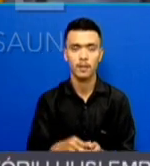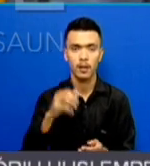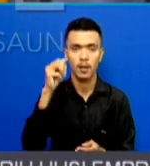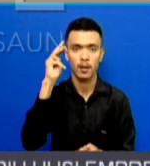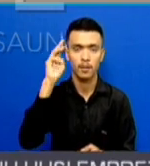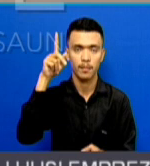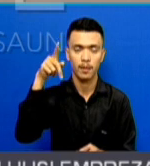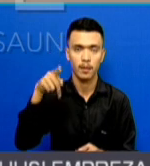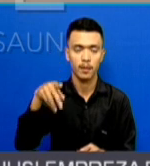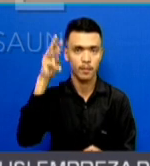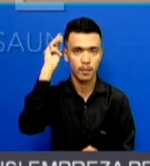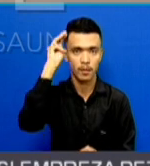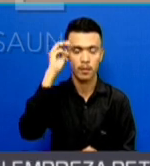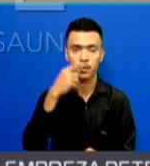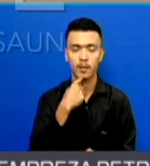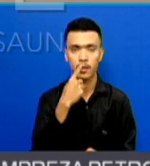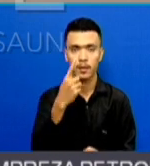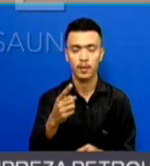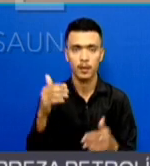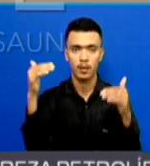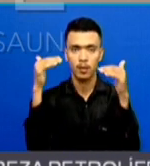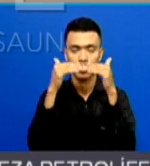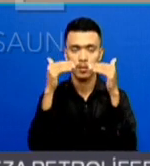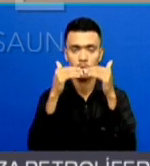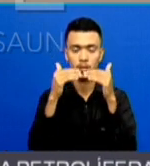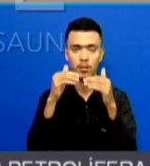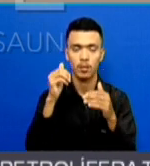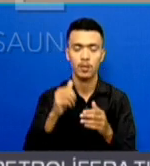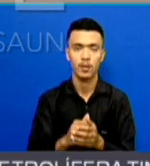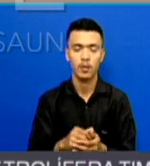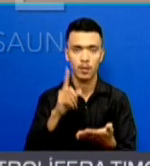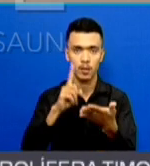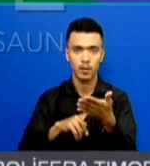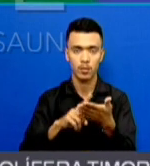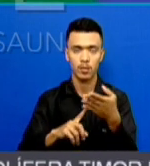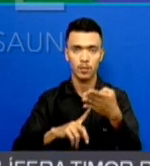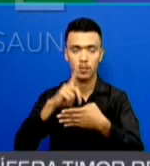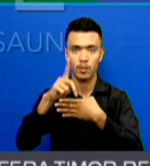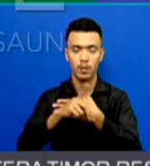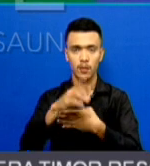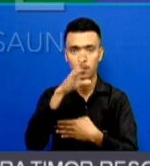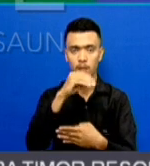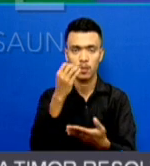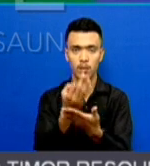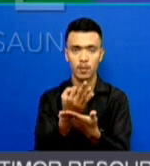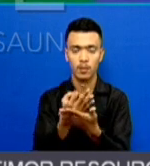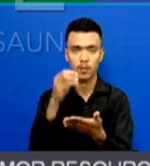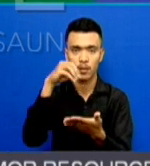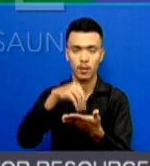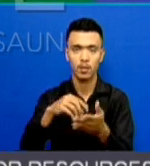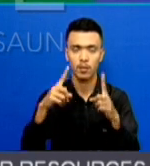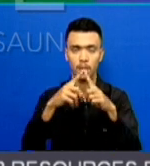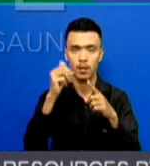Minerais, Francisco da Costa Monteiro Ateden, workshop entidade de petróleo Nien, onde discute programa no orçamento nebe tutela ba